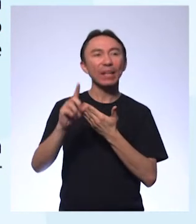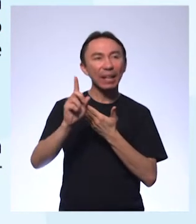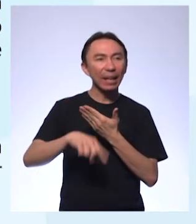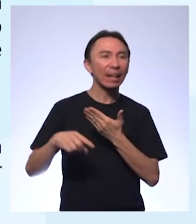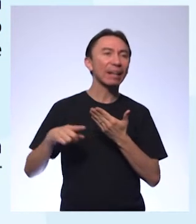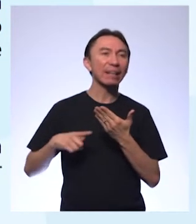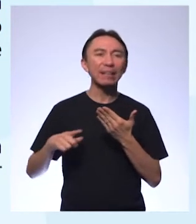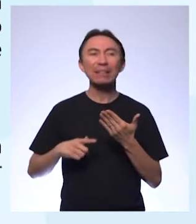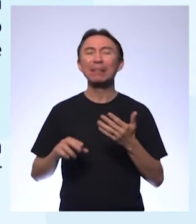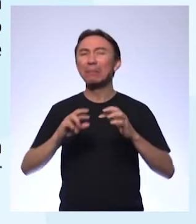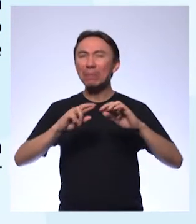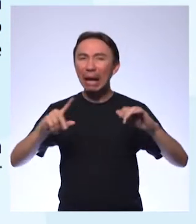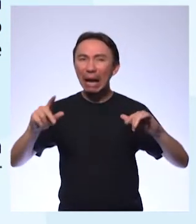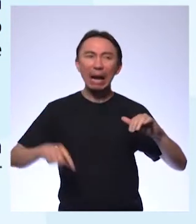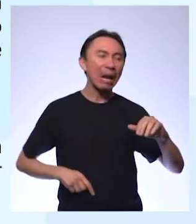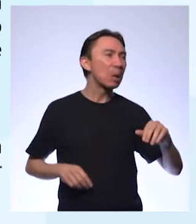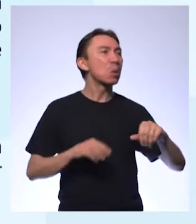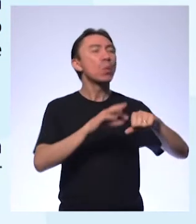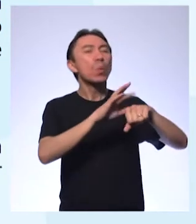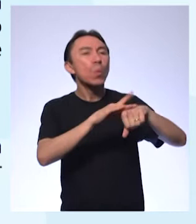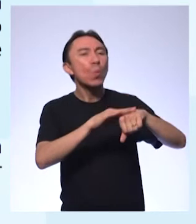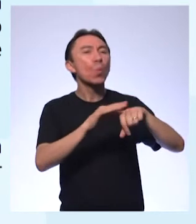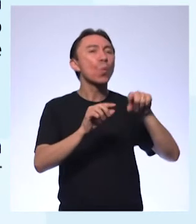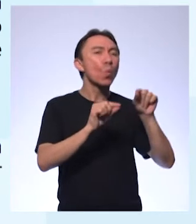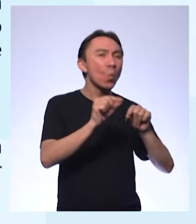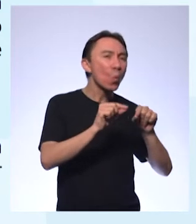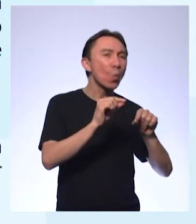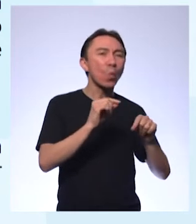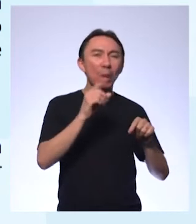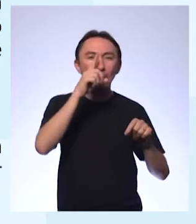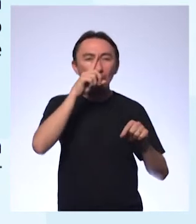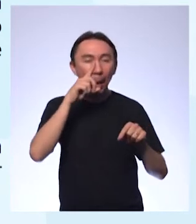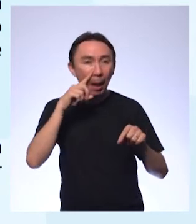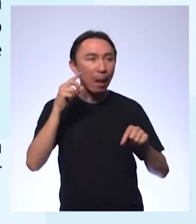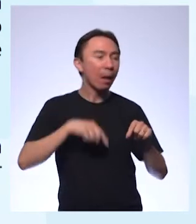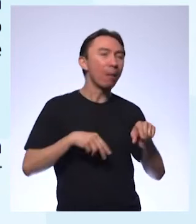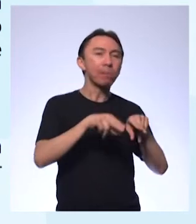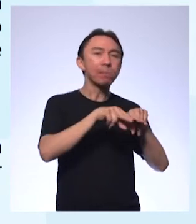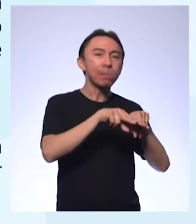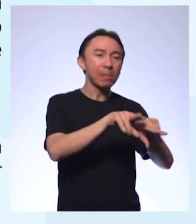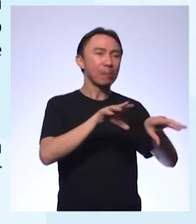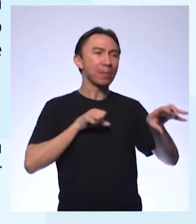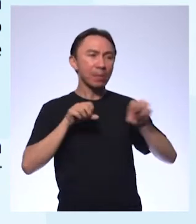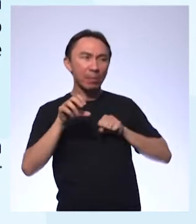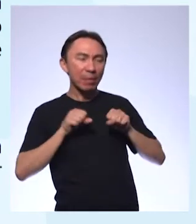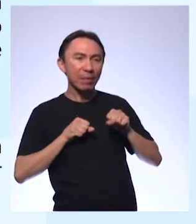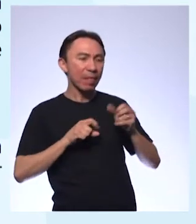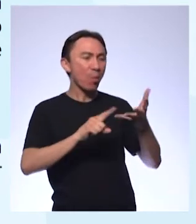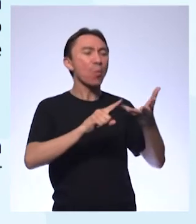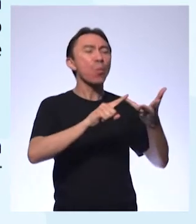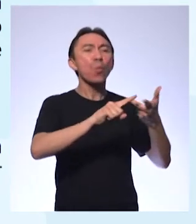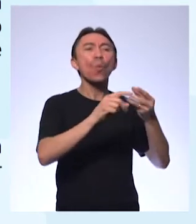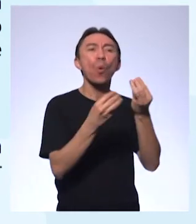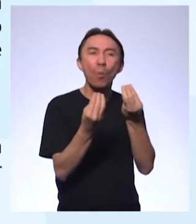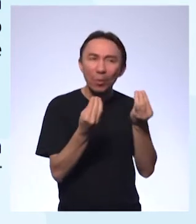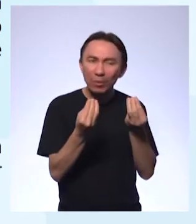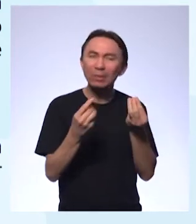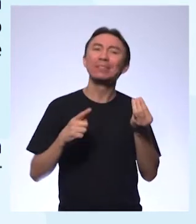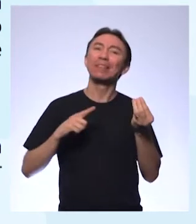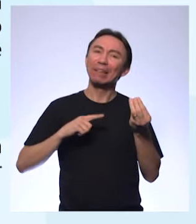sintomas, modos de transmissão, tratamento das principais infecções sexualmente transmissíveis, IST,